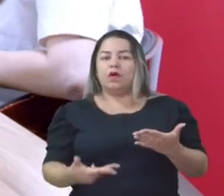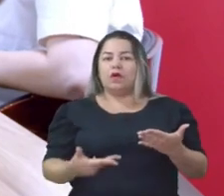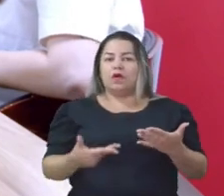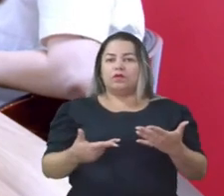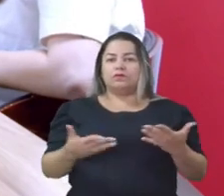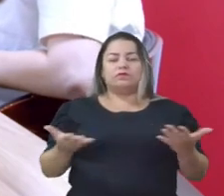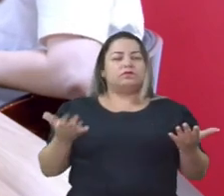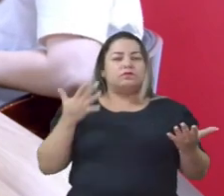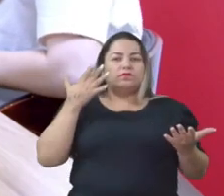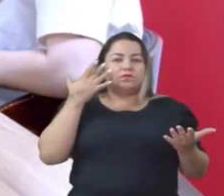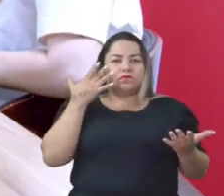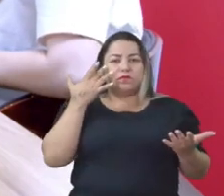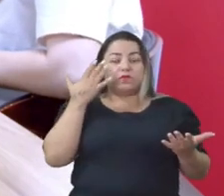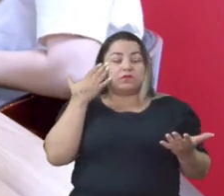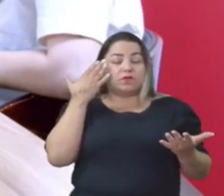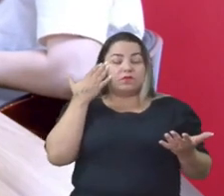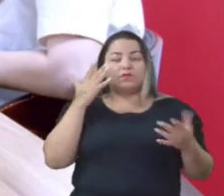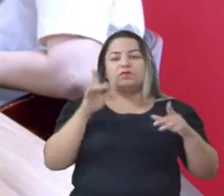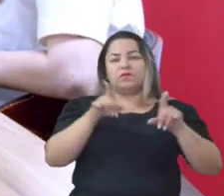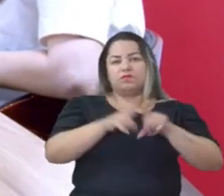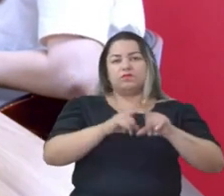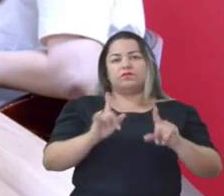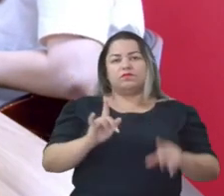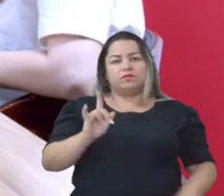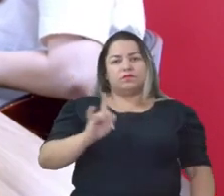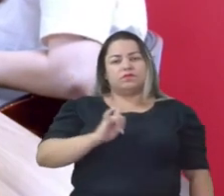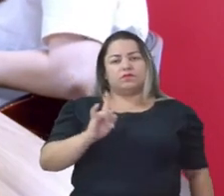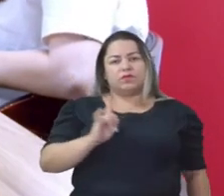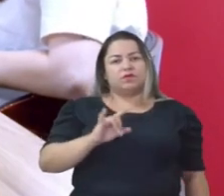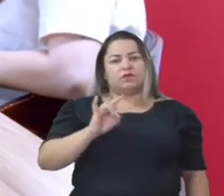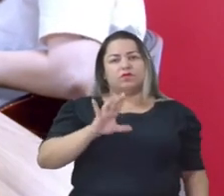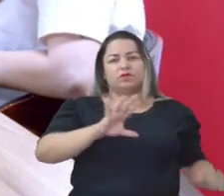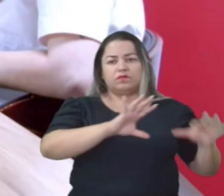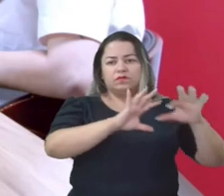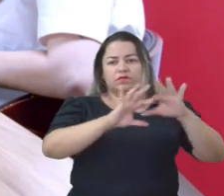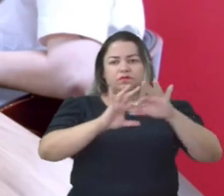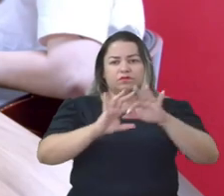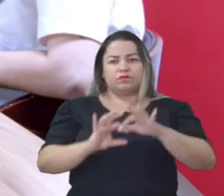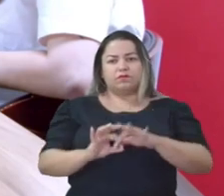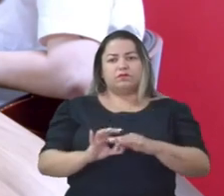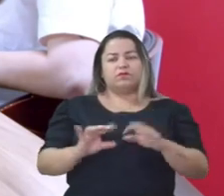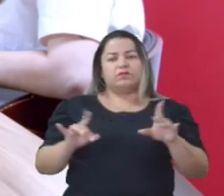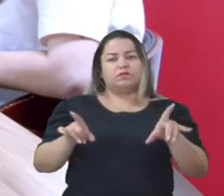aí, sabe? Então, tanto isso não é só esse contexto só da